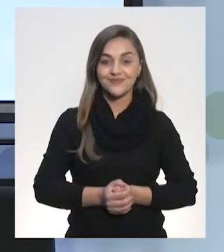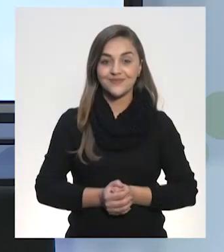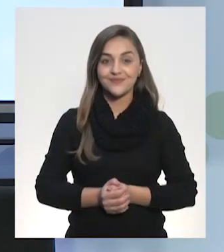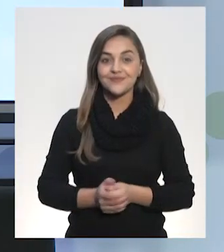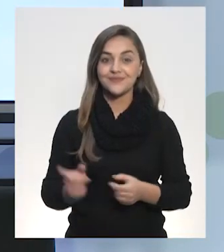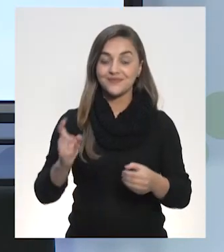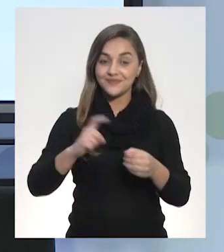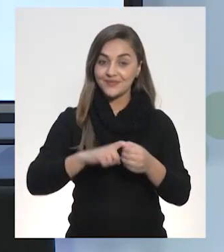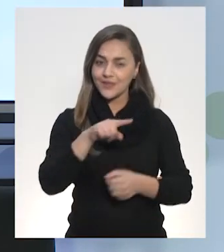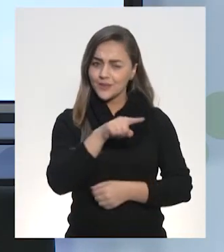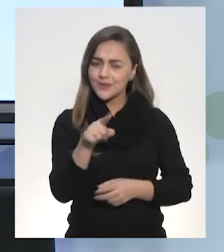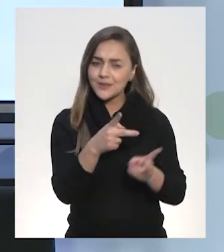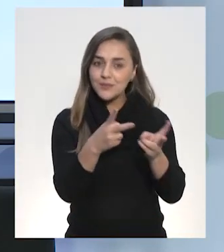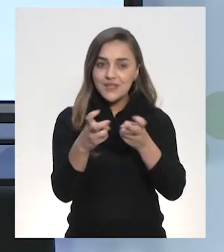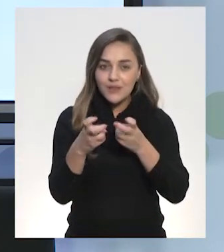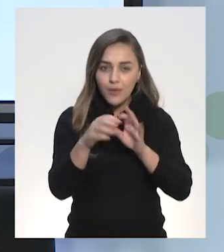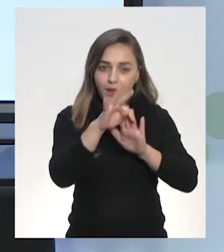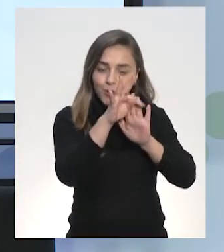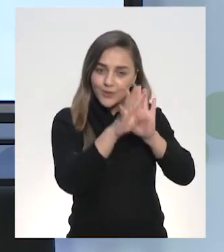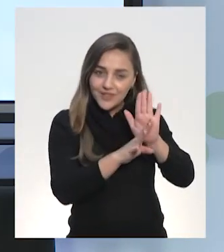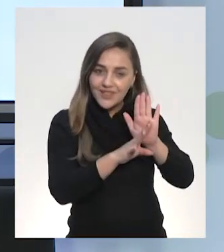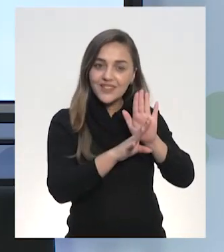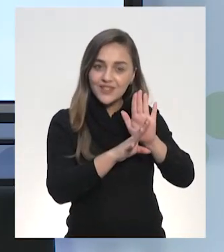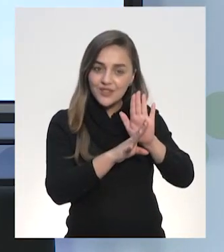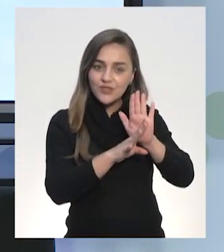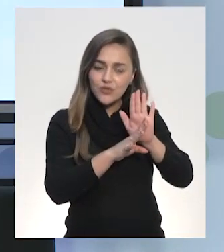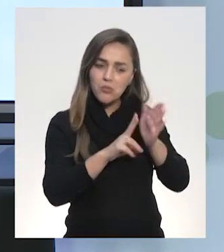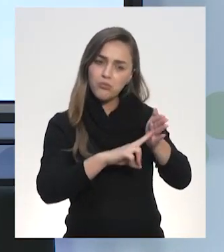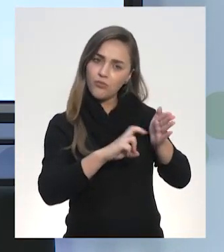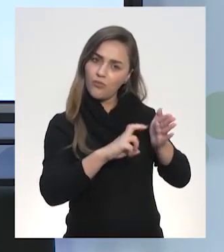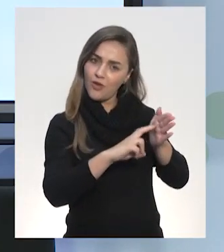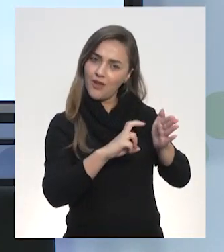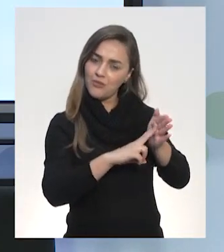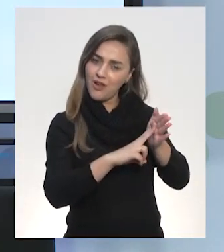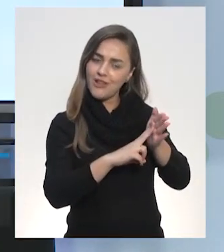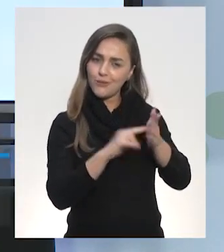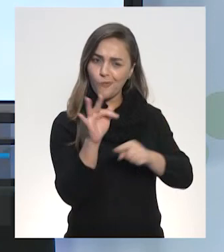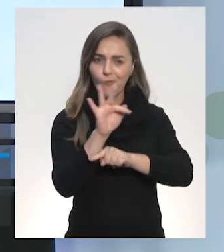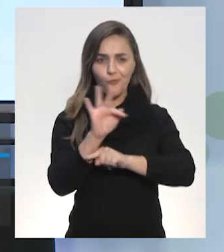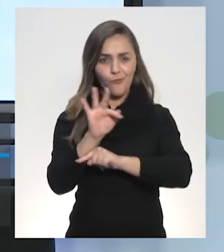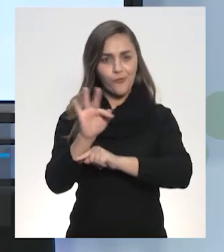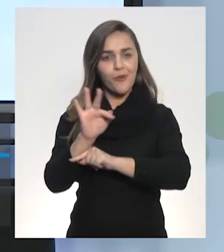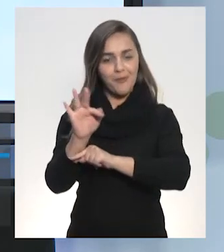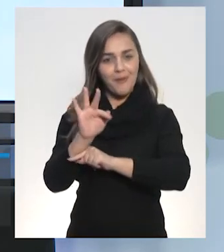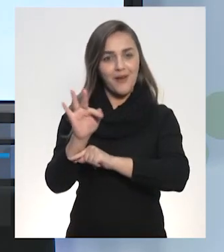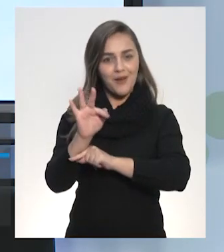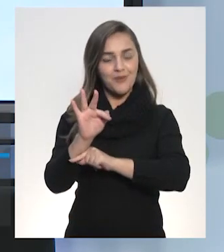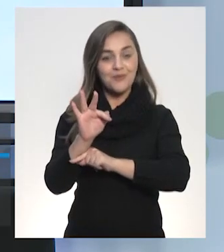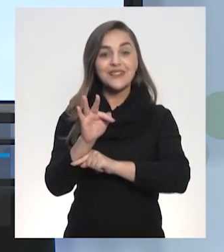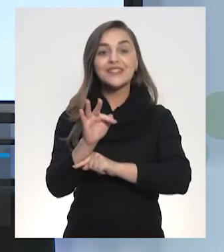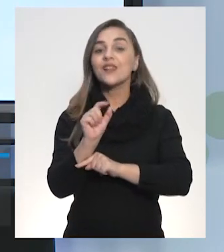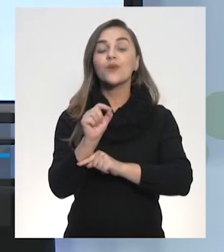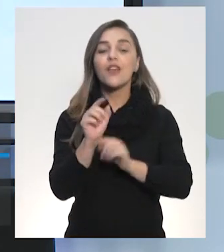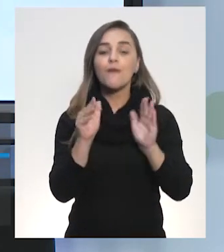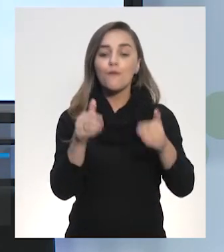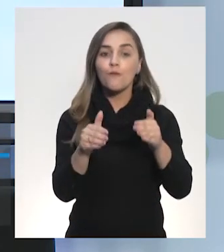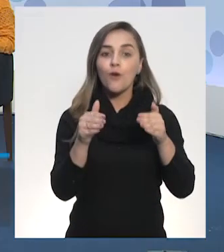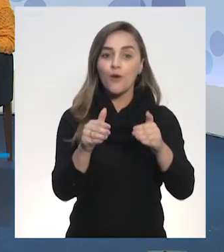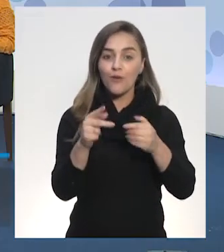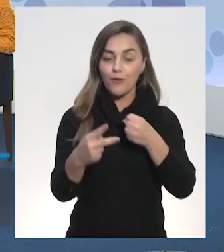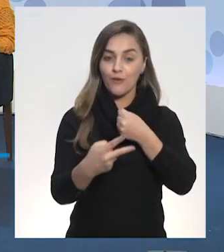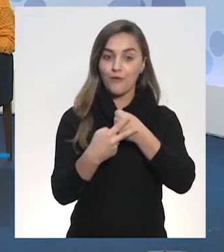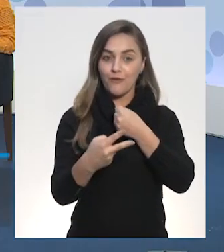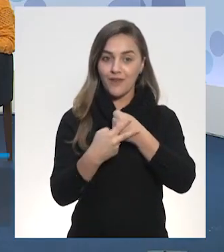Voltamos. Vocês perceberam que esse texto, ele, apesar de ter um vocabulário meio rebuscado, ele está só trabalhando no verbo to be, né, Antônia?